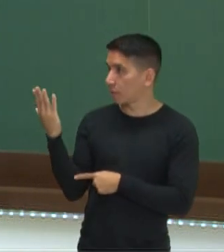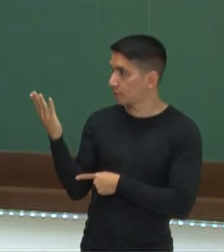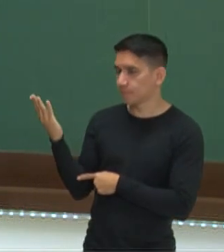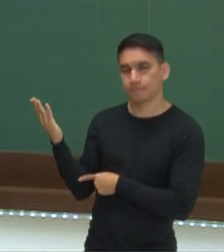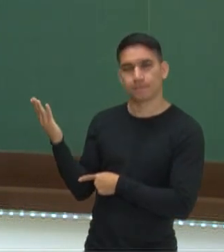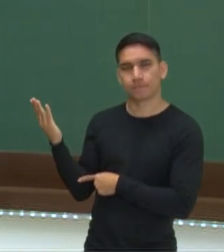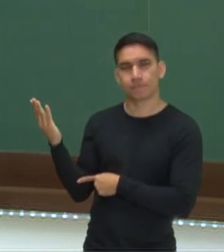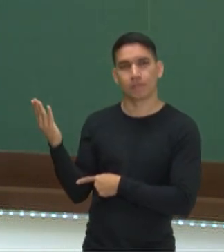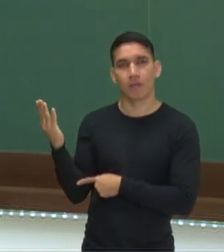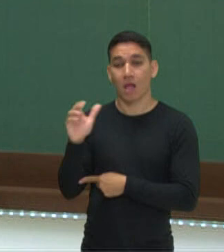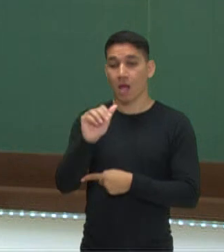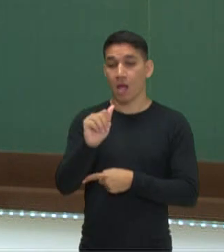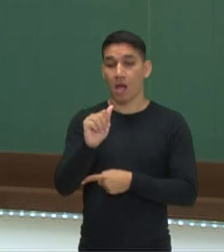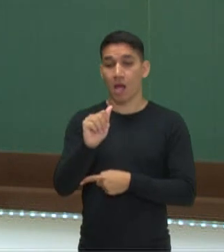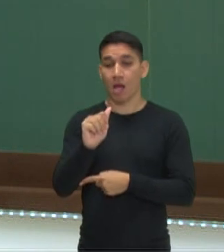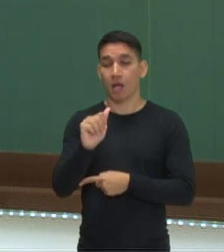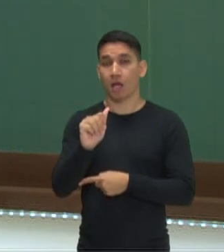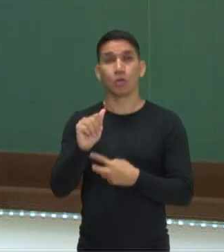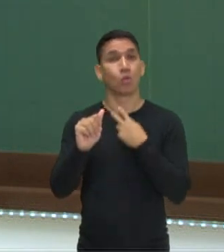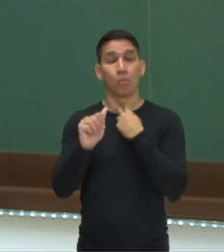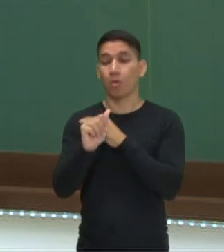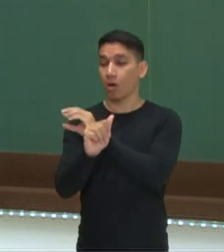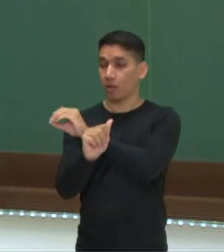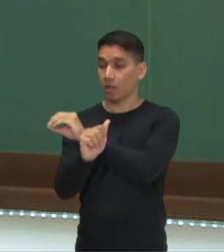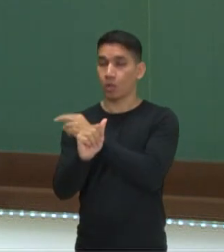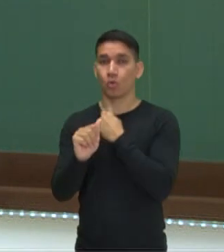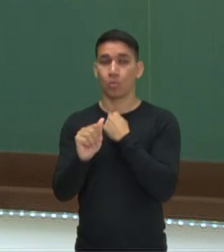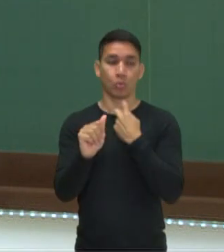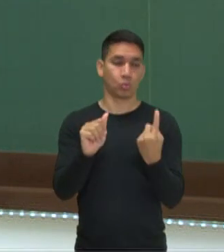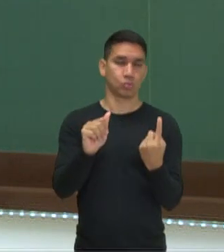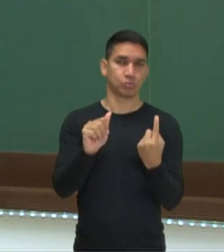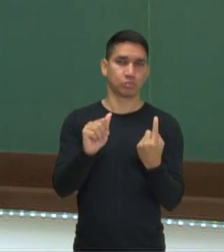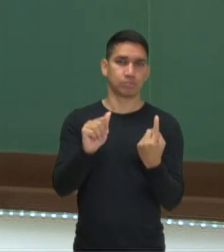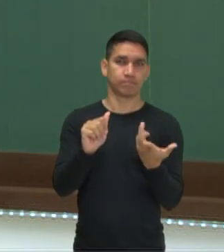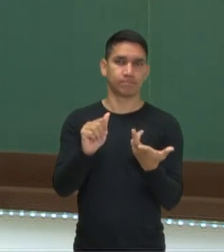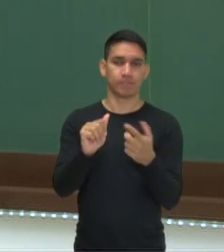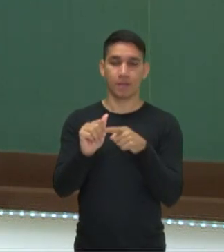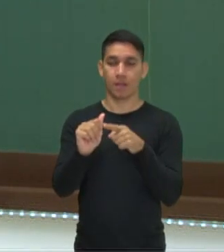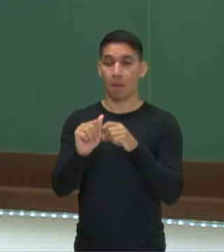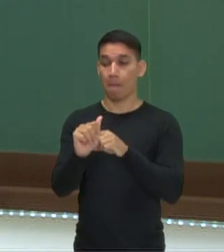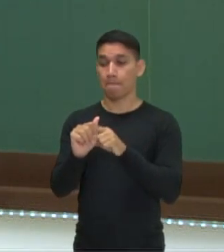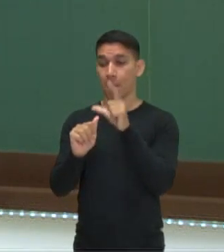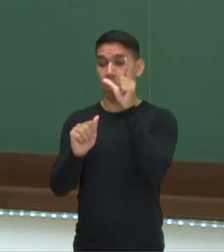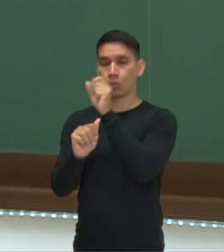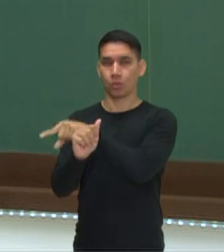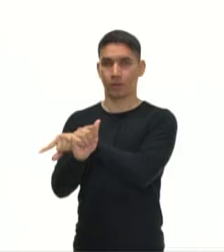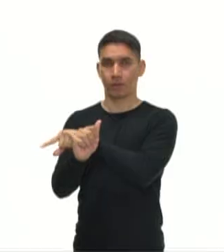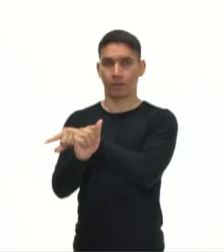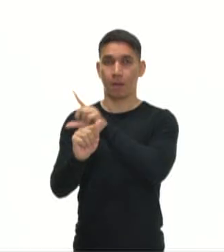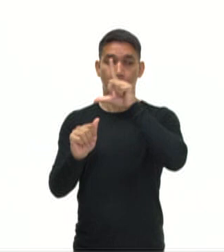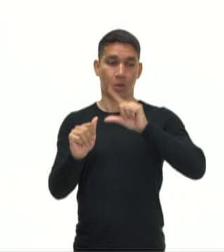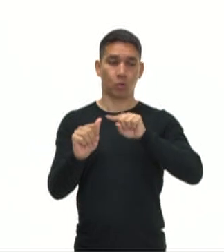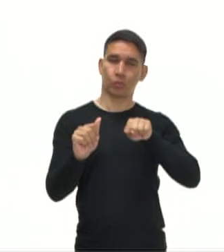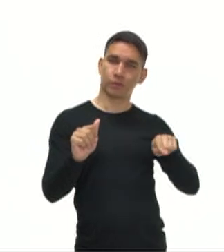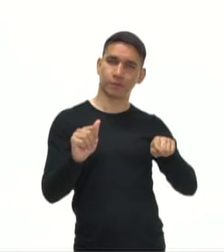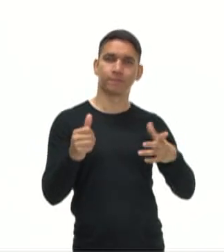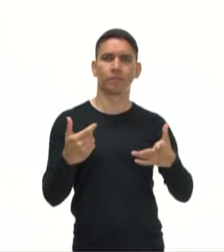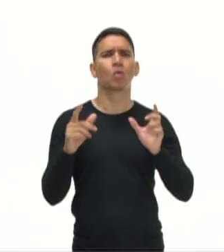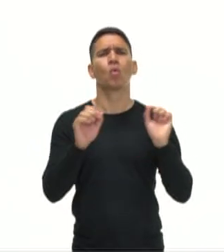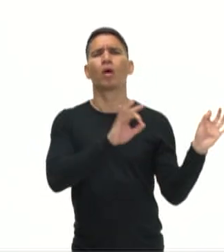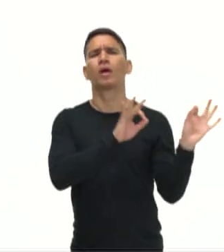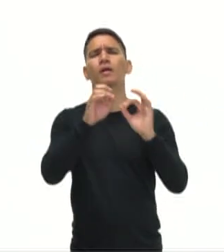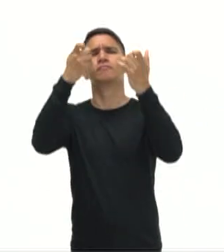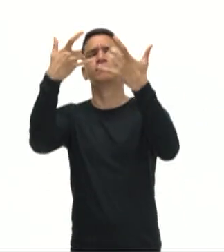e 1. Não podendo ser 0 e não podendo ser 1, ok? Então, o que vimos hoje, pessoal? Sobre o gráfico da